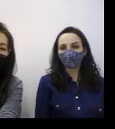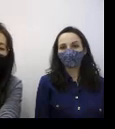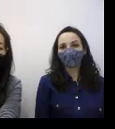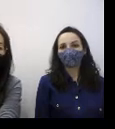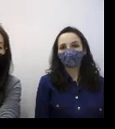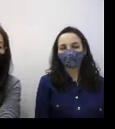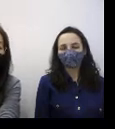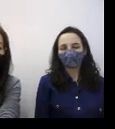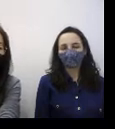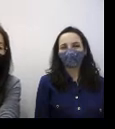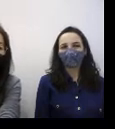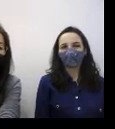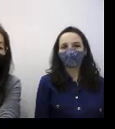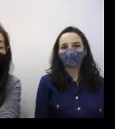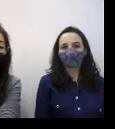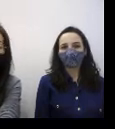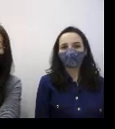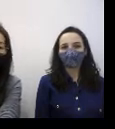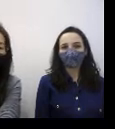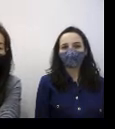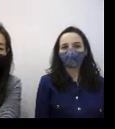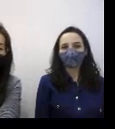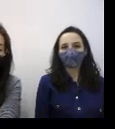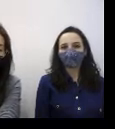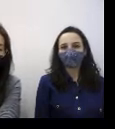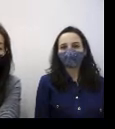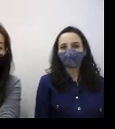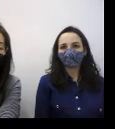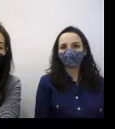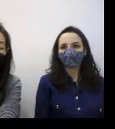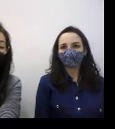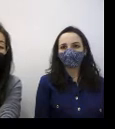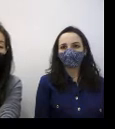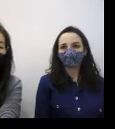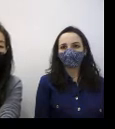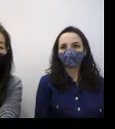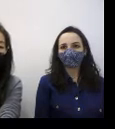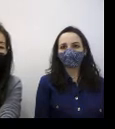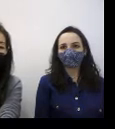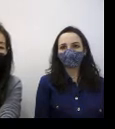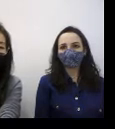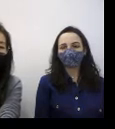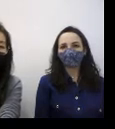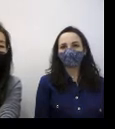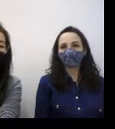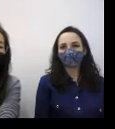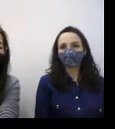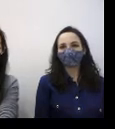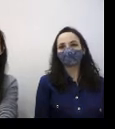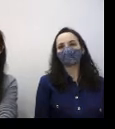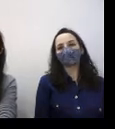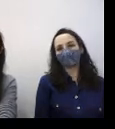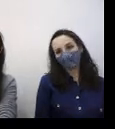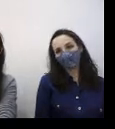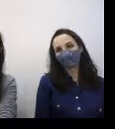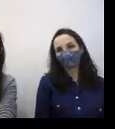para dentro do nosso corpo, o corpo processa de alguma forma. E a gente sabe, né, que na verdade não é uma coisa só